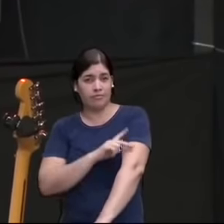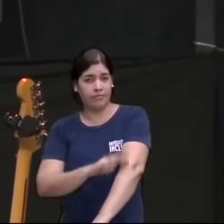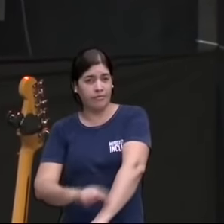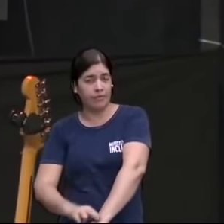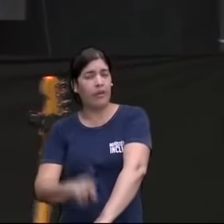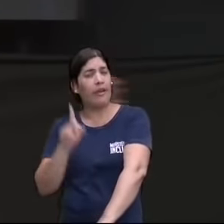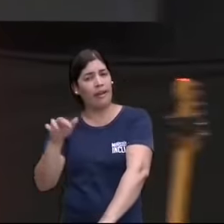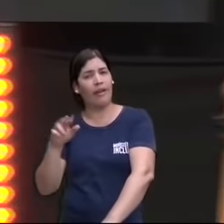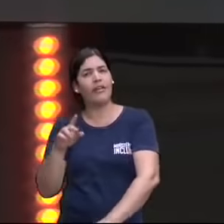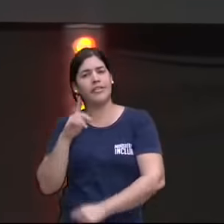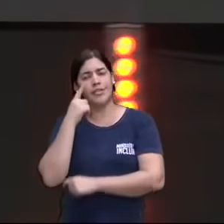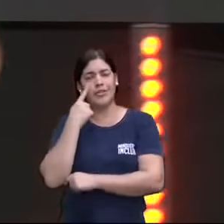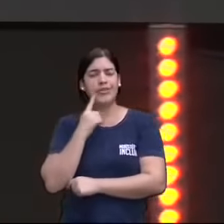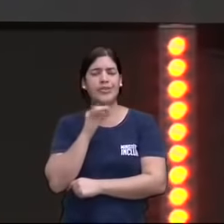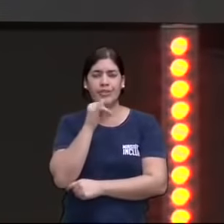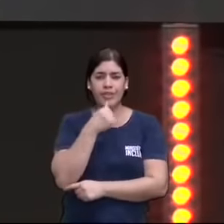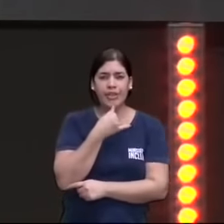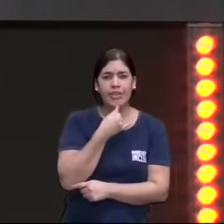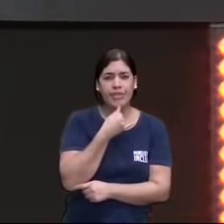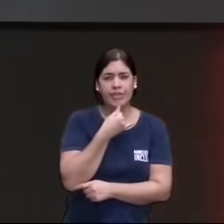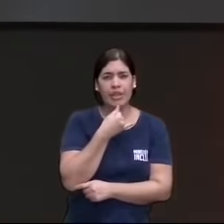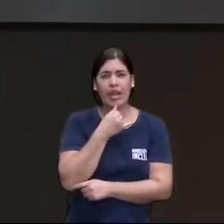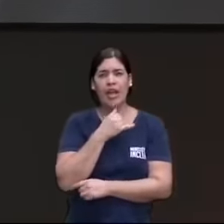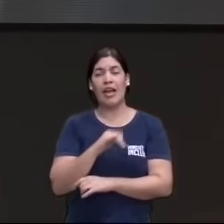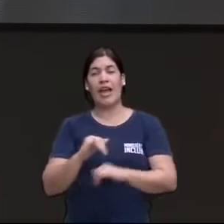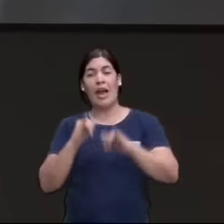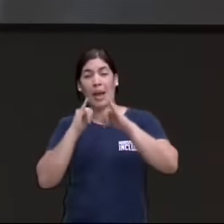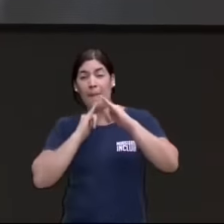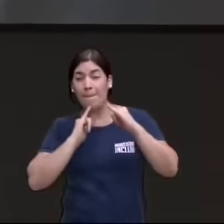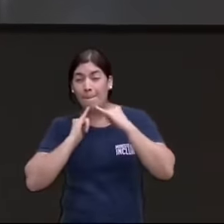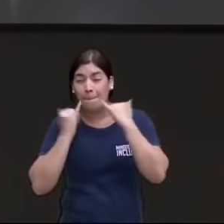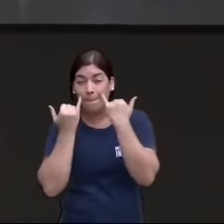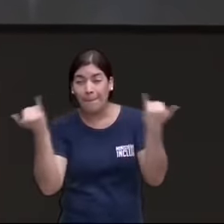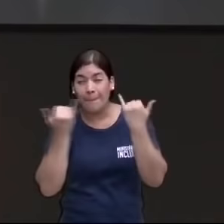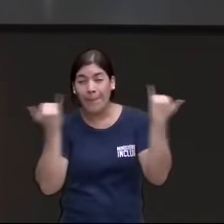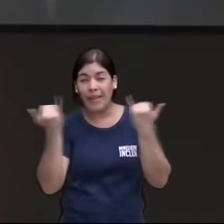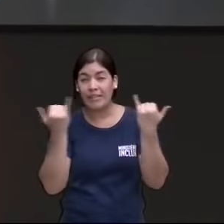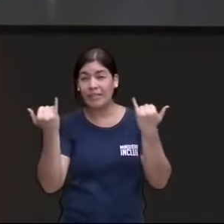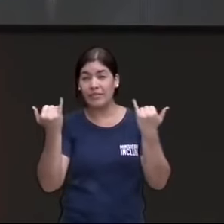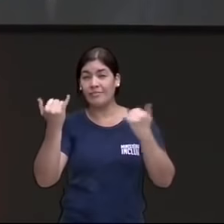triste. É isso que essa imprensa do mal está fazendo,